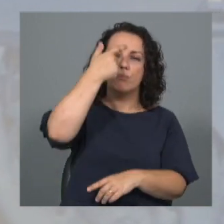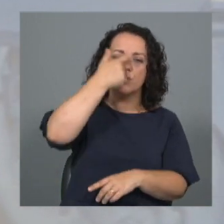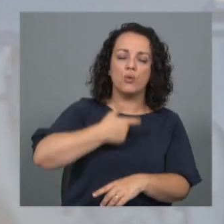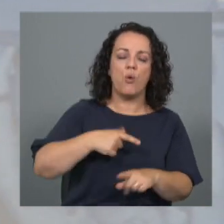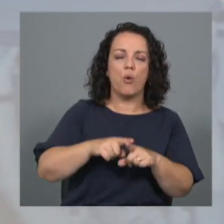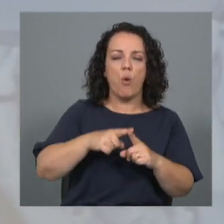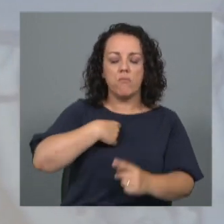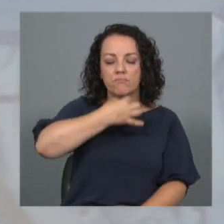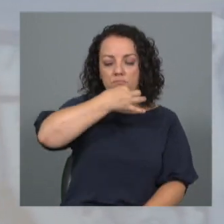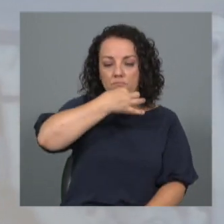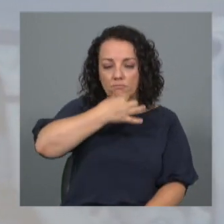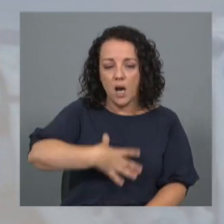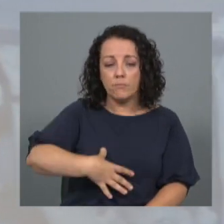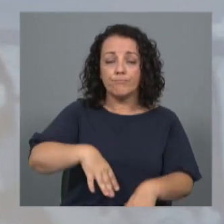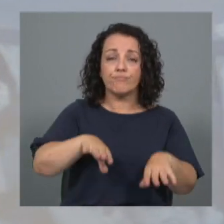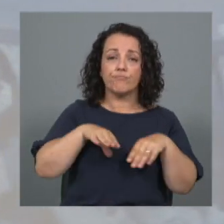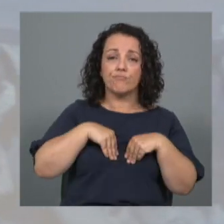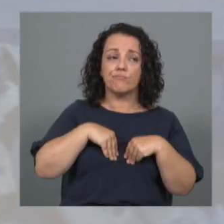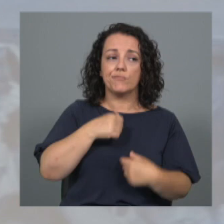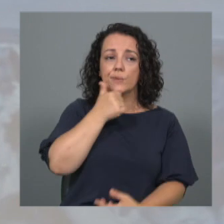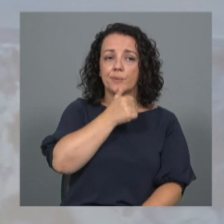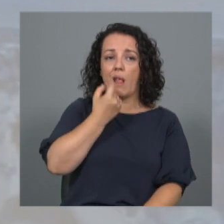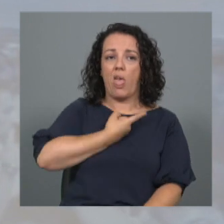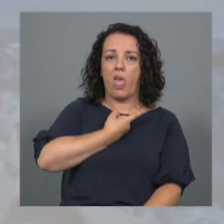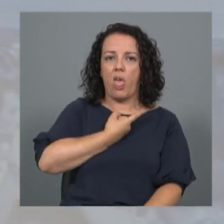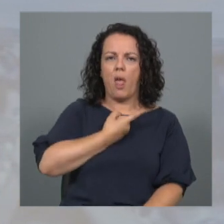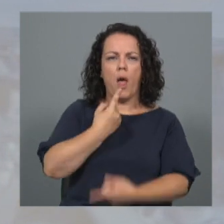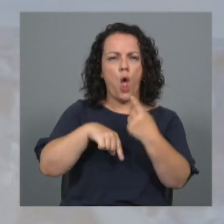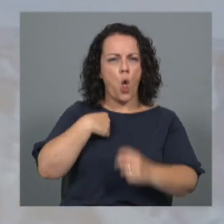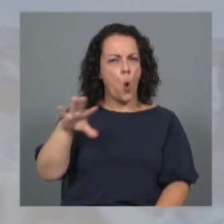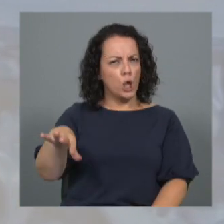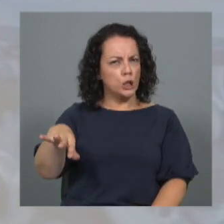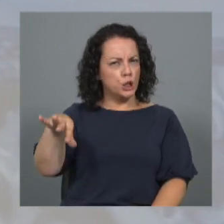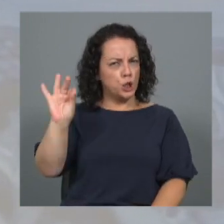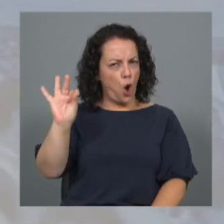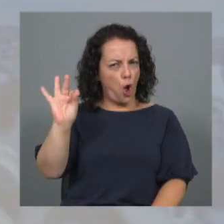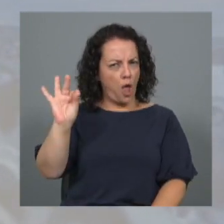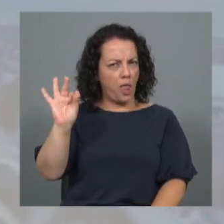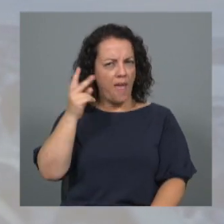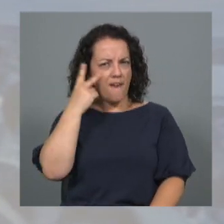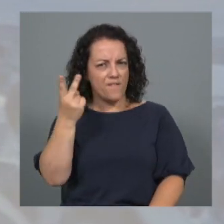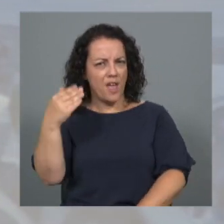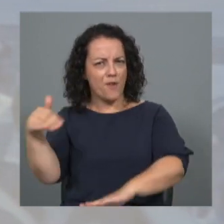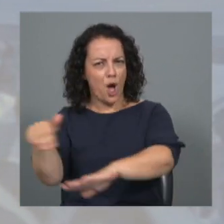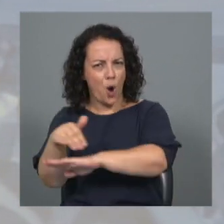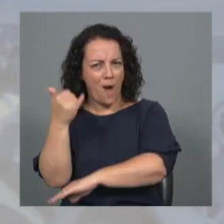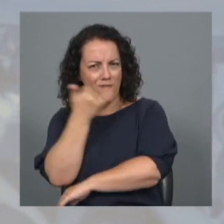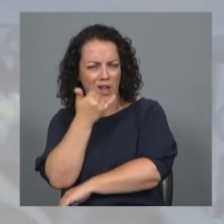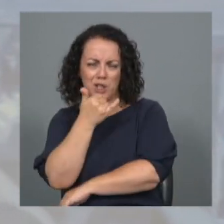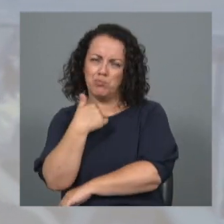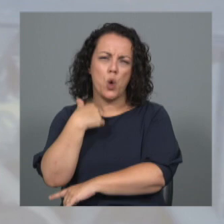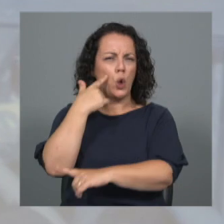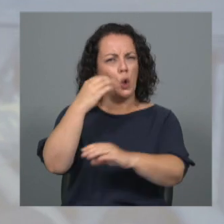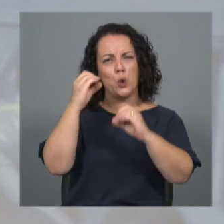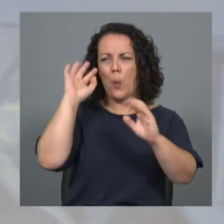limite acomodada, é diferente de estar ali por opção, porque aquilo o faz feliz. Ninguém é feliz a viver nesta condição. Nunca encontrei ninguém,